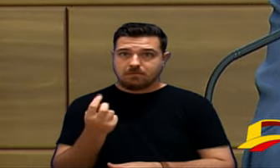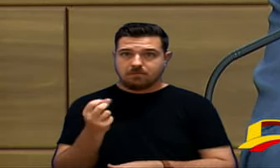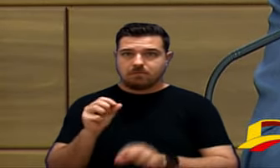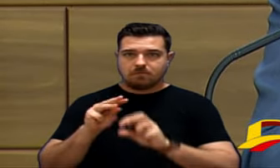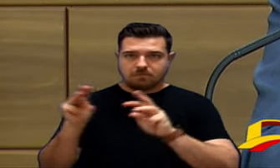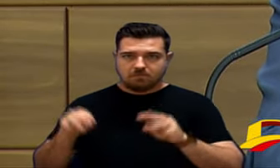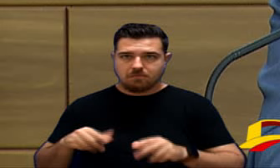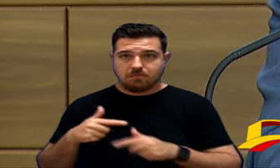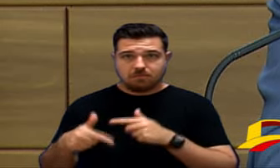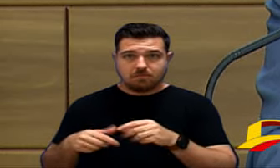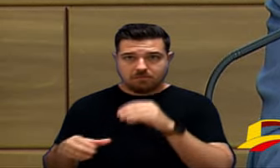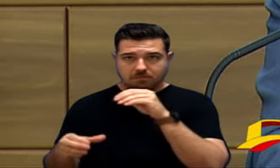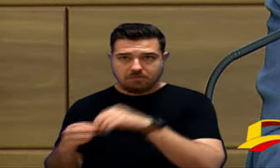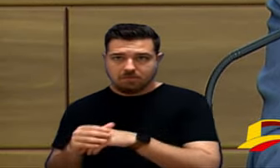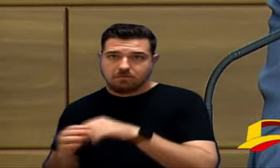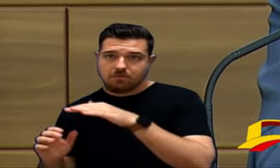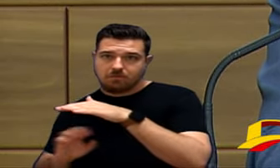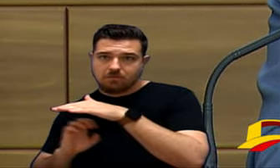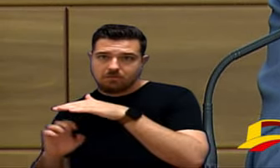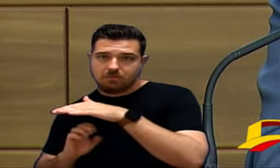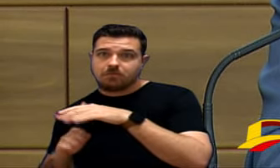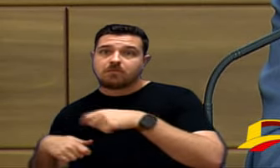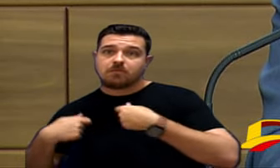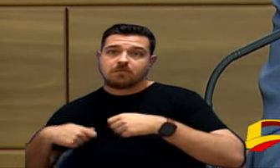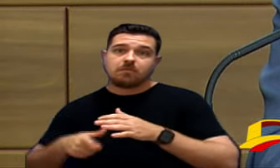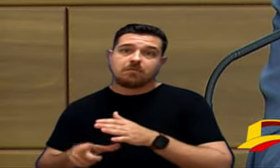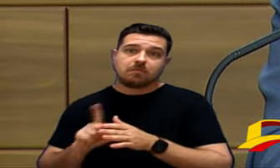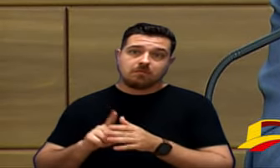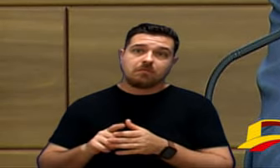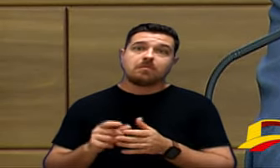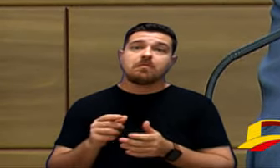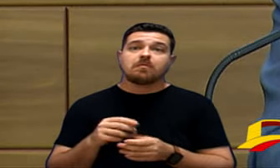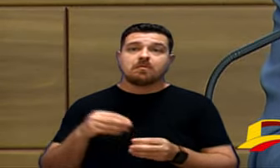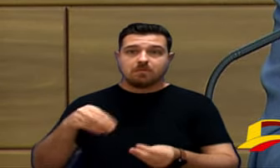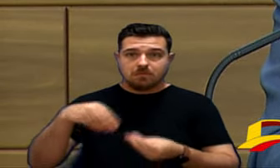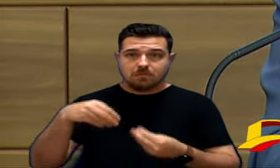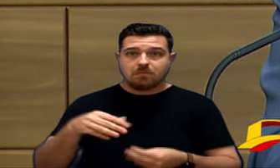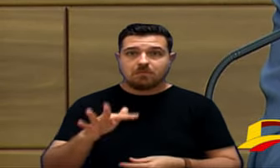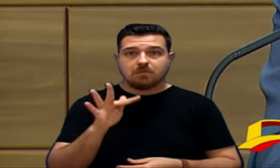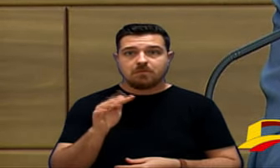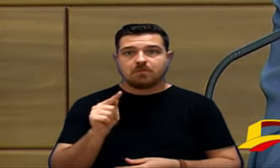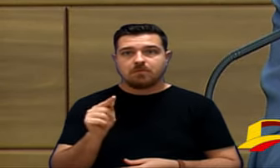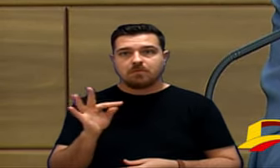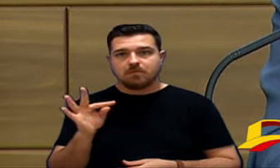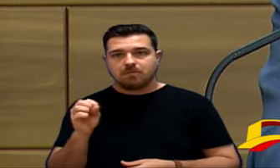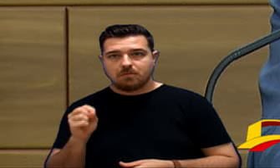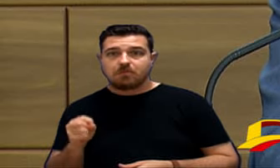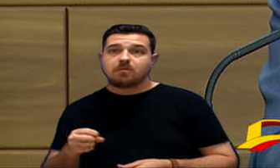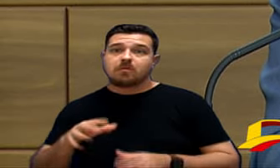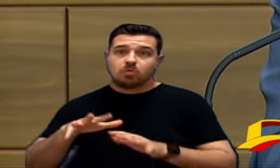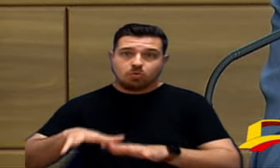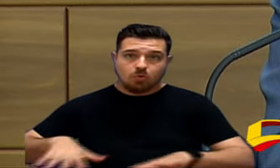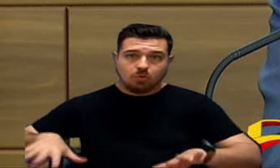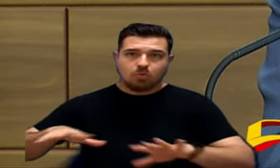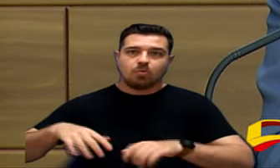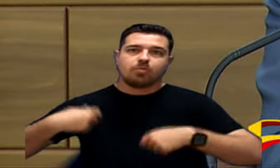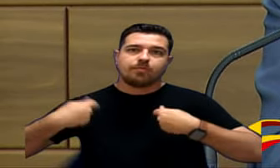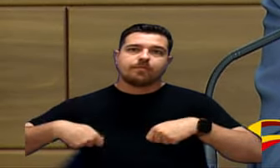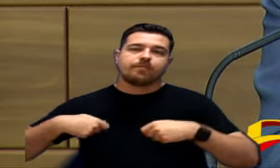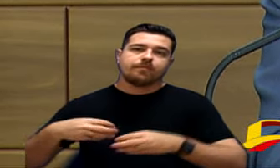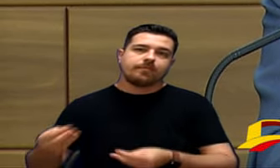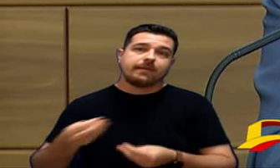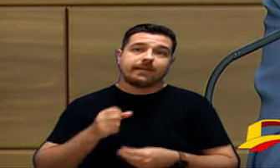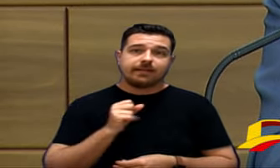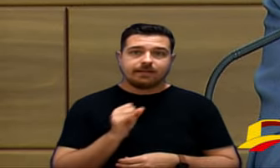pessoas trabalhadores que trabalham naquela empresa tem que vir o extrato de fundo de garantia de todos eles e a gente vai confirmar isso daí se